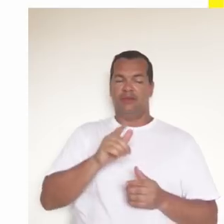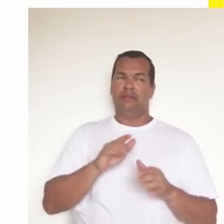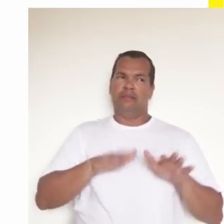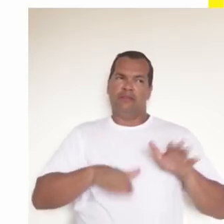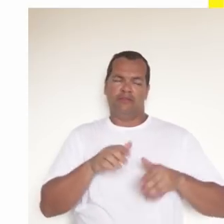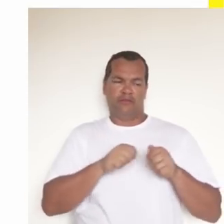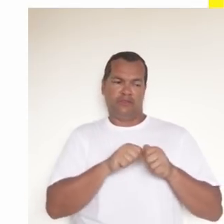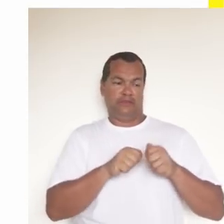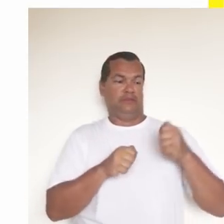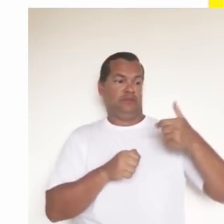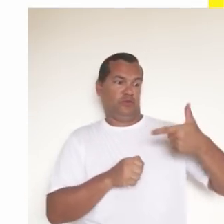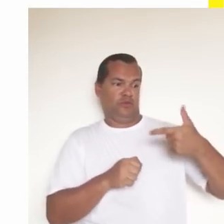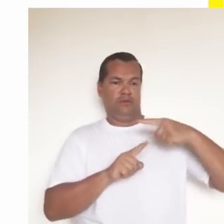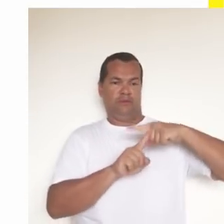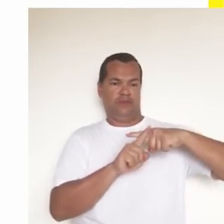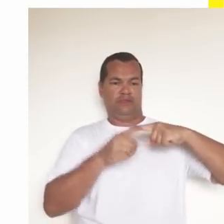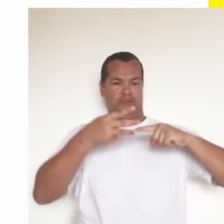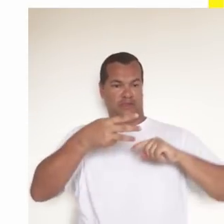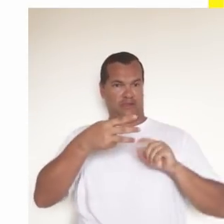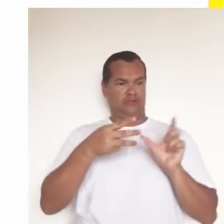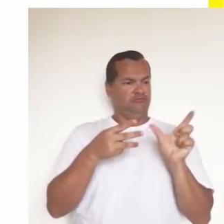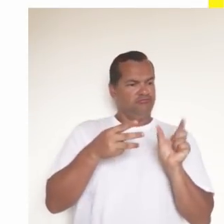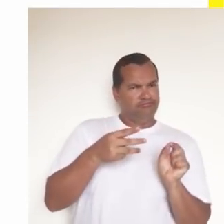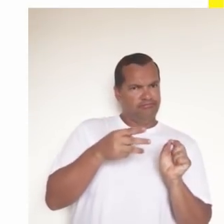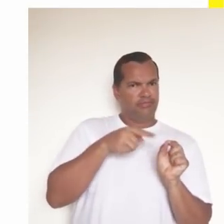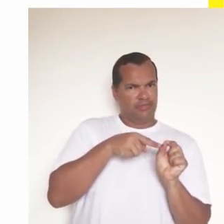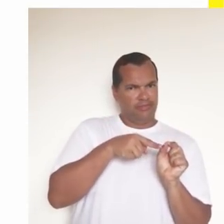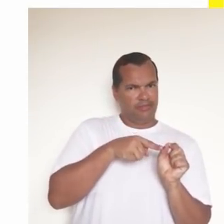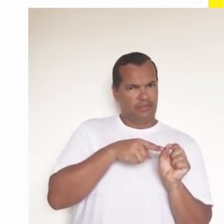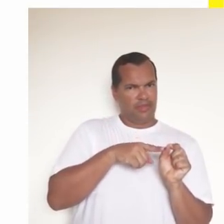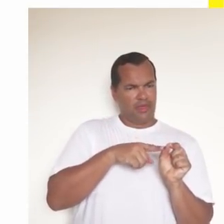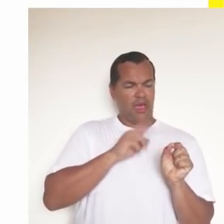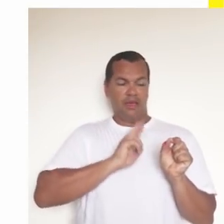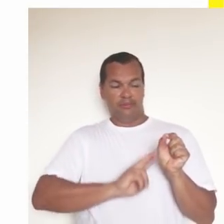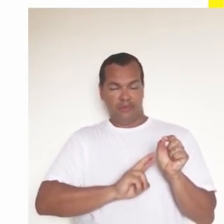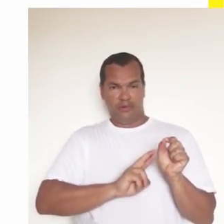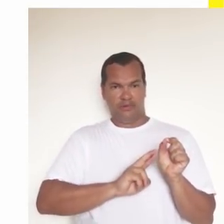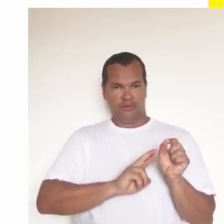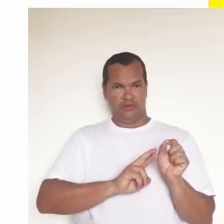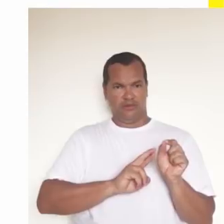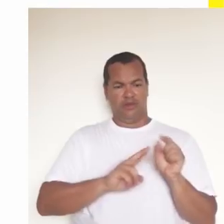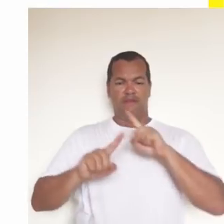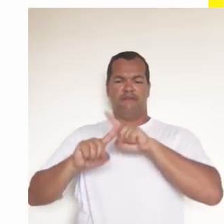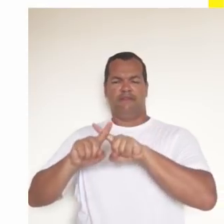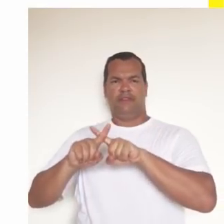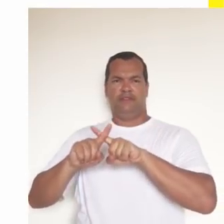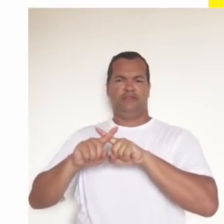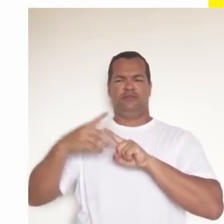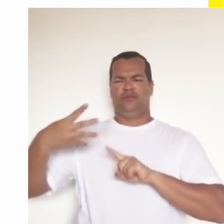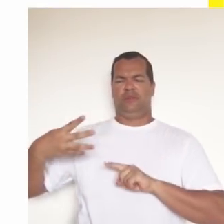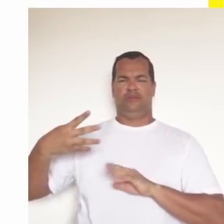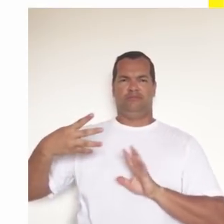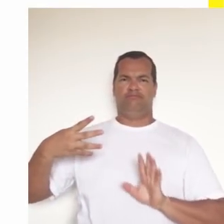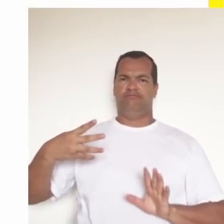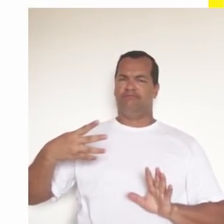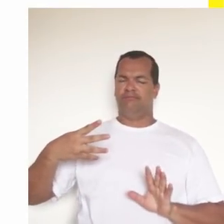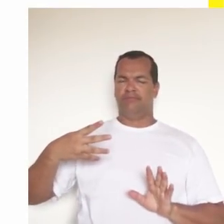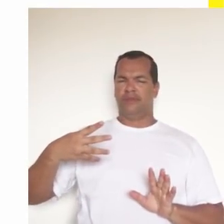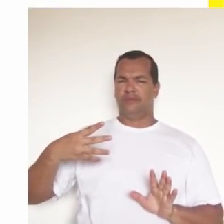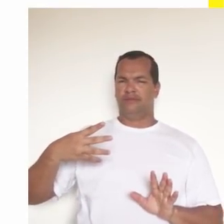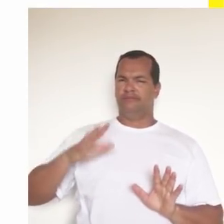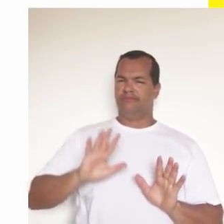fazer 2 mais 3 primeiro e depois o resultado multiplicado por